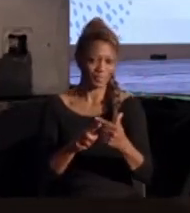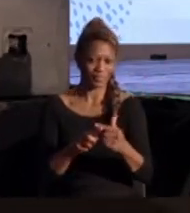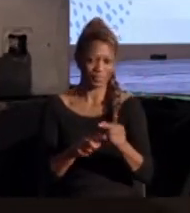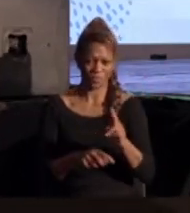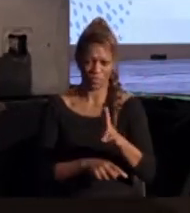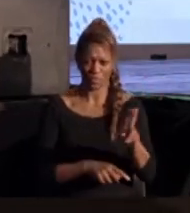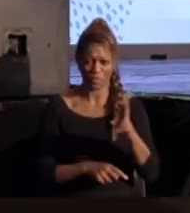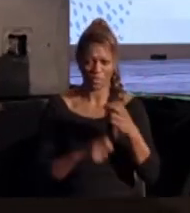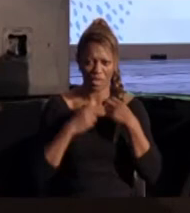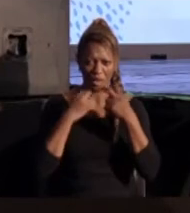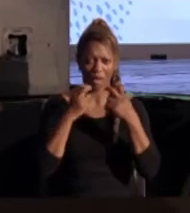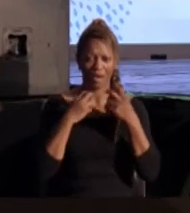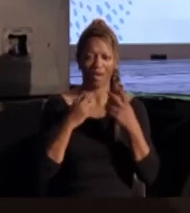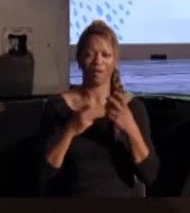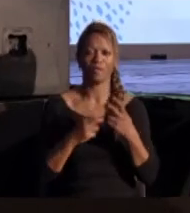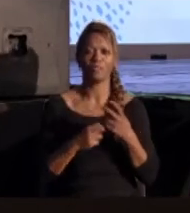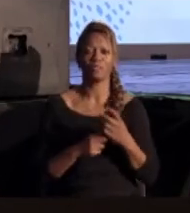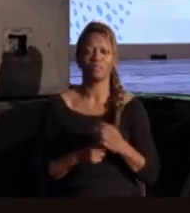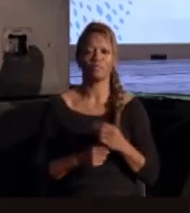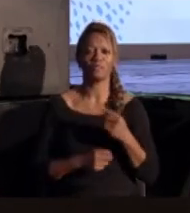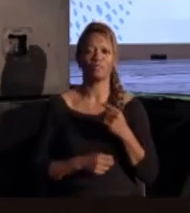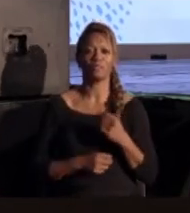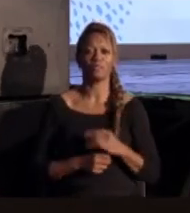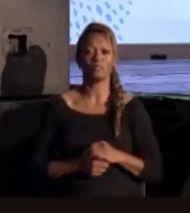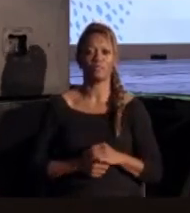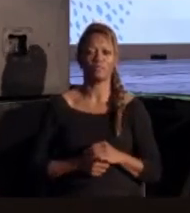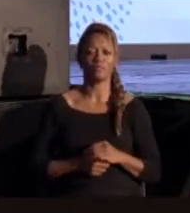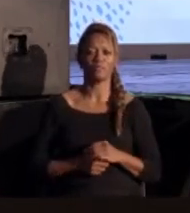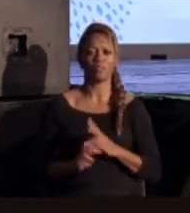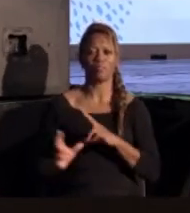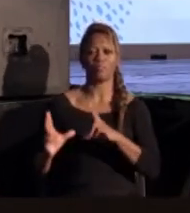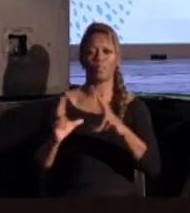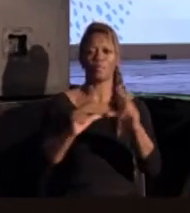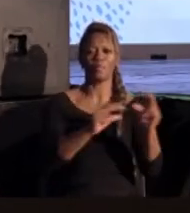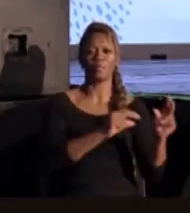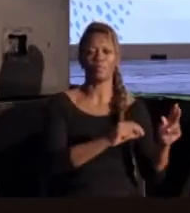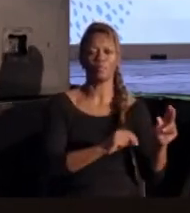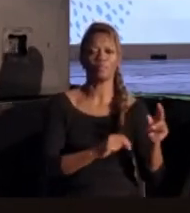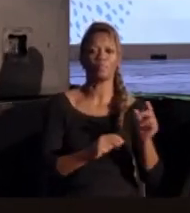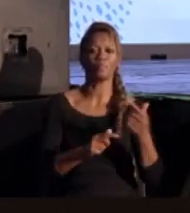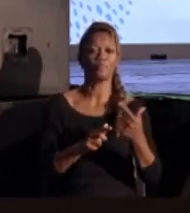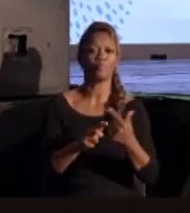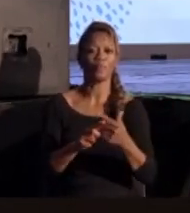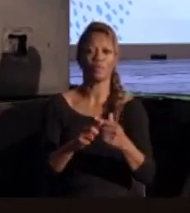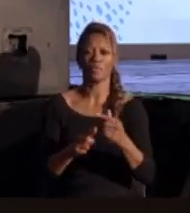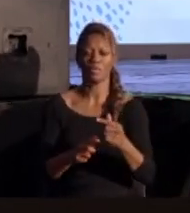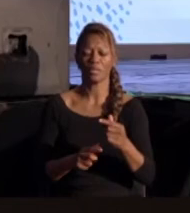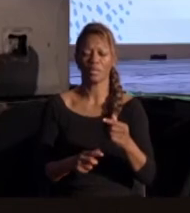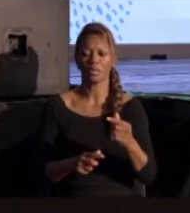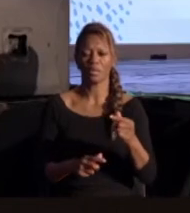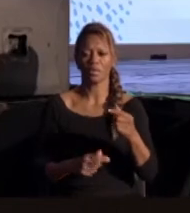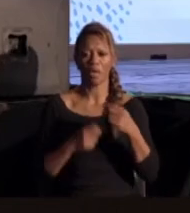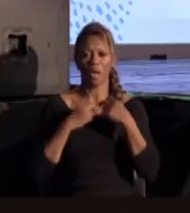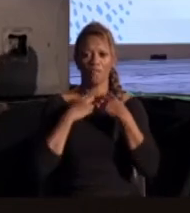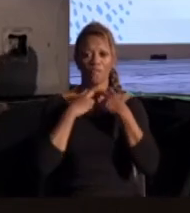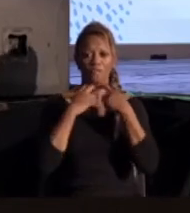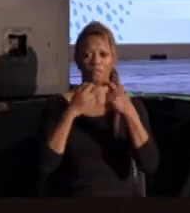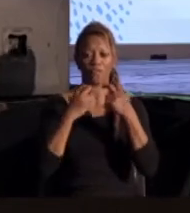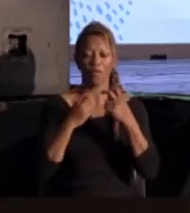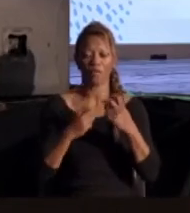Encruzilhadas da Boca, né? E a gente acabou chegando nesse nome pela questão de